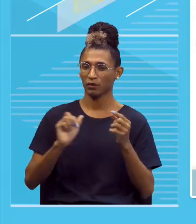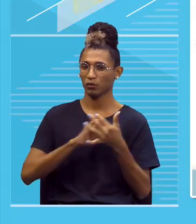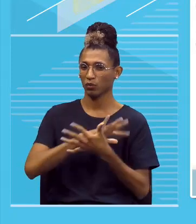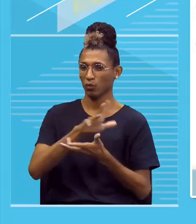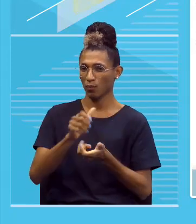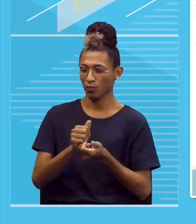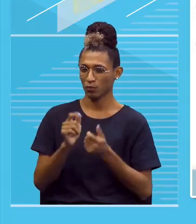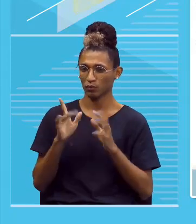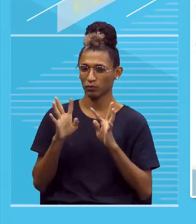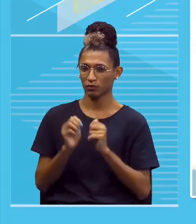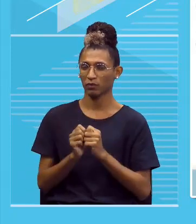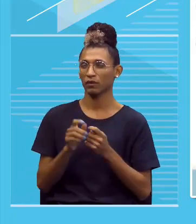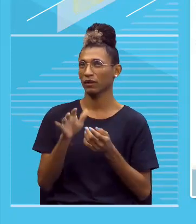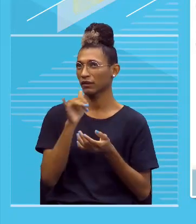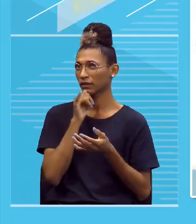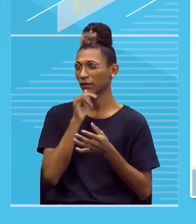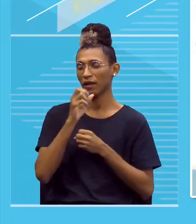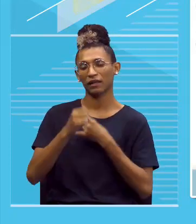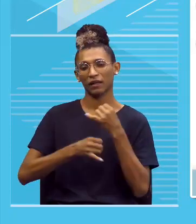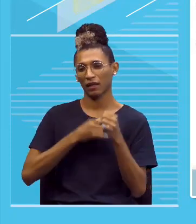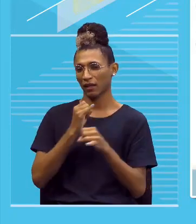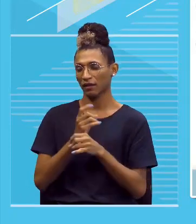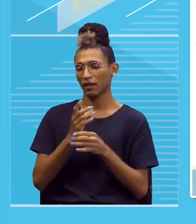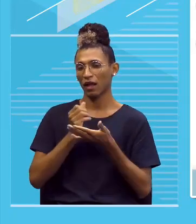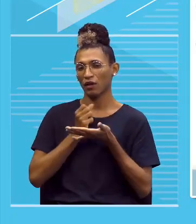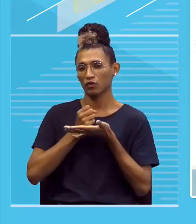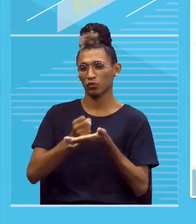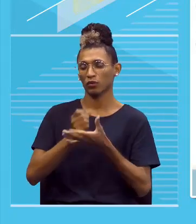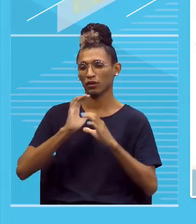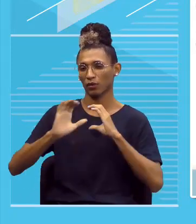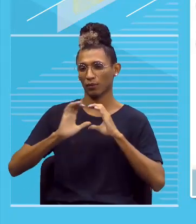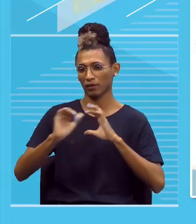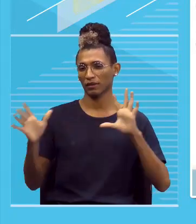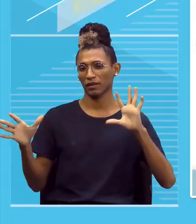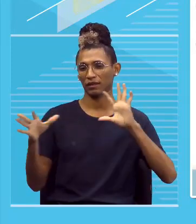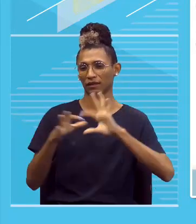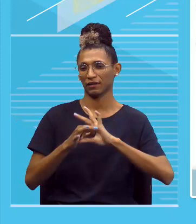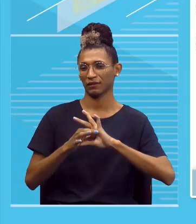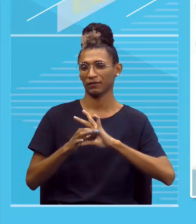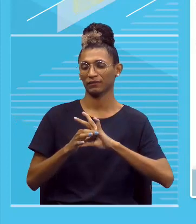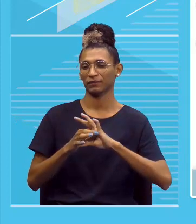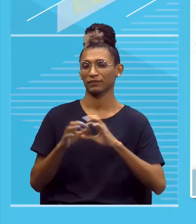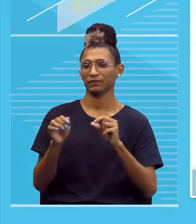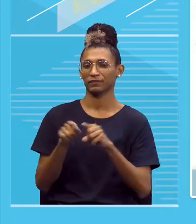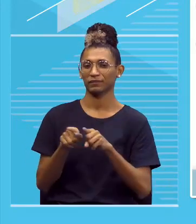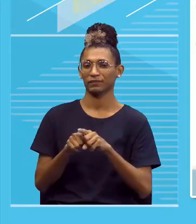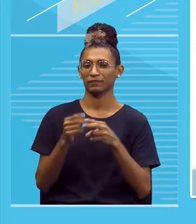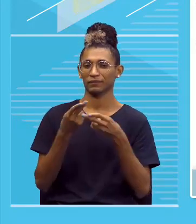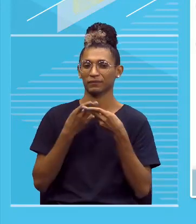todo internet daí para isso essa interligação através